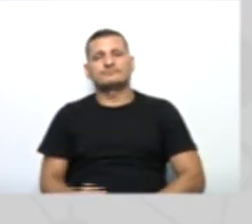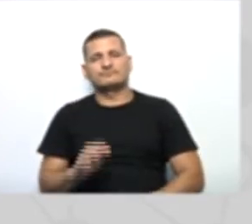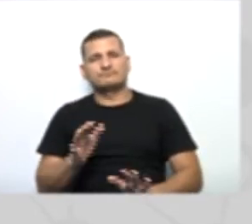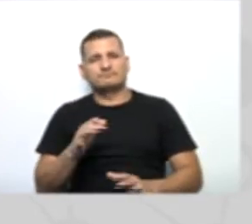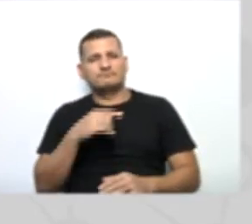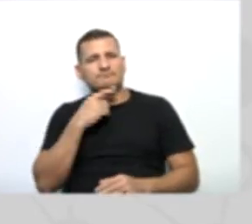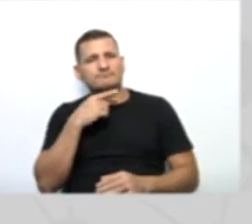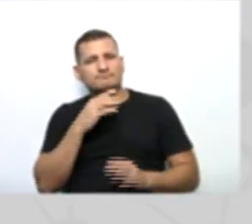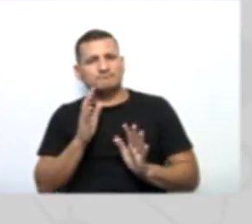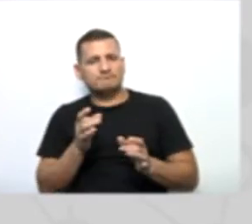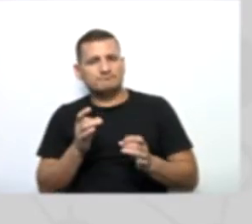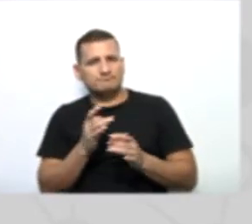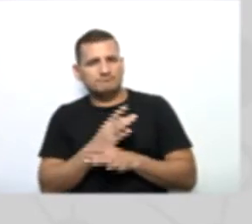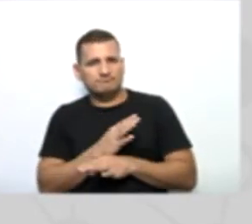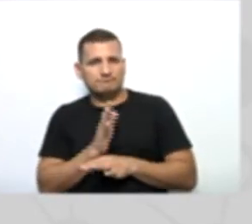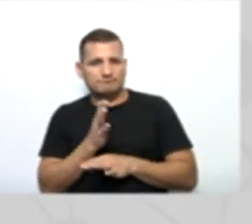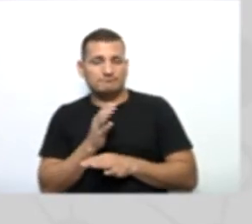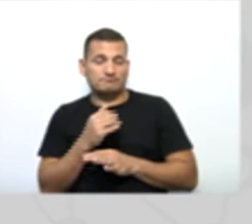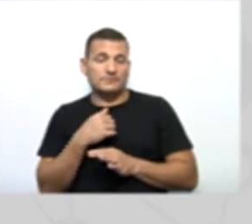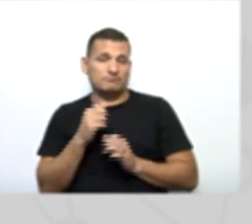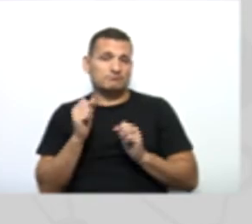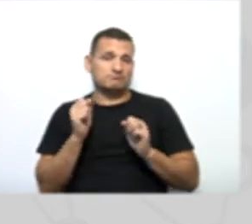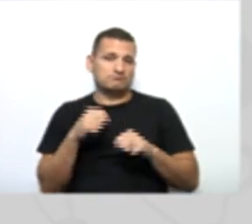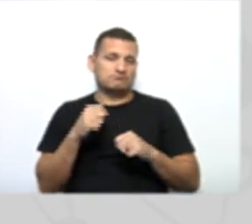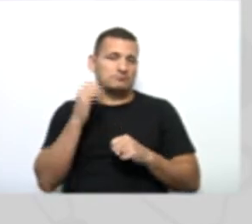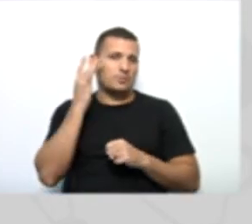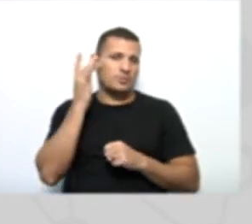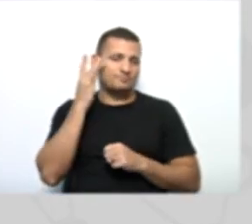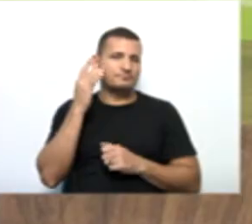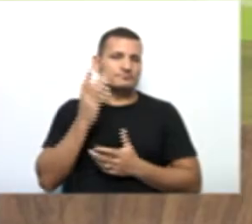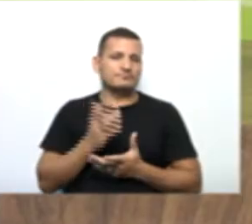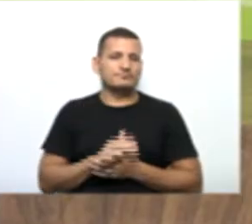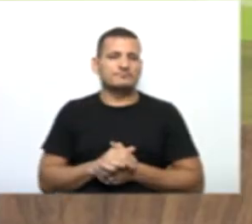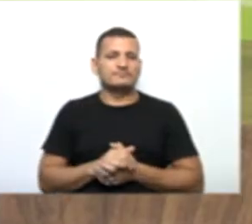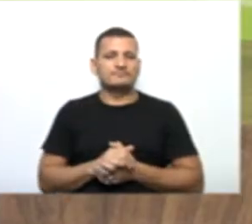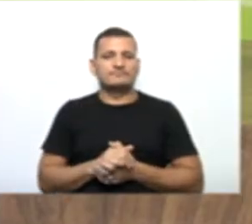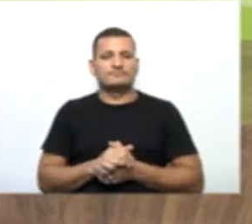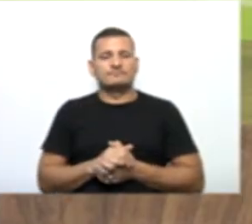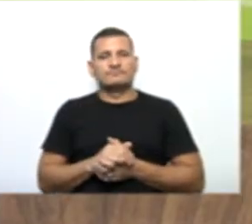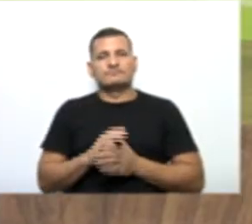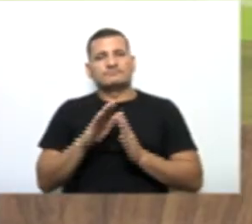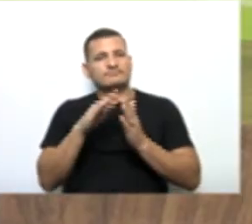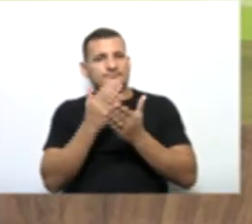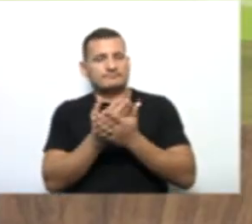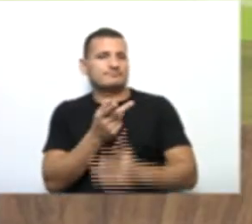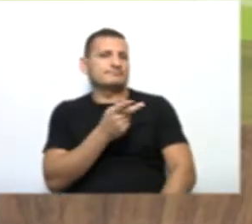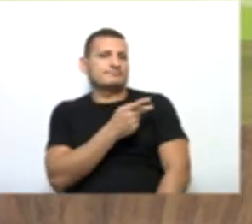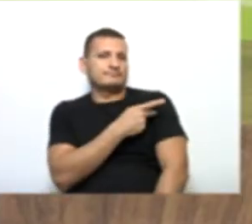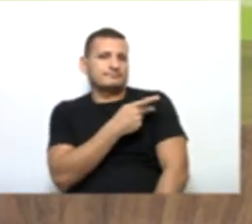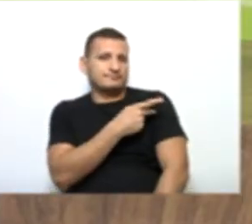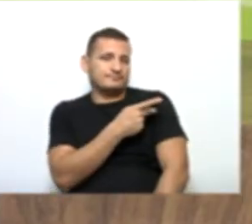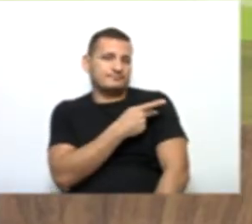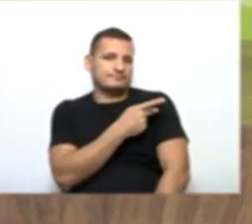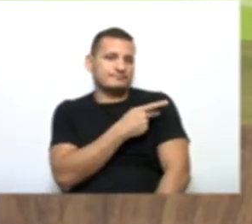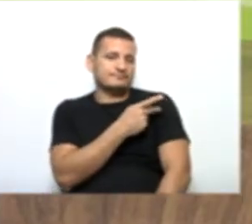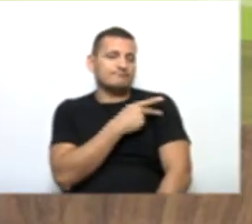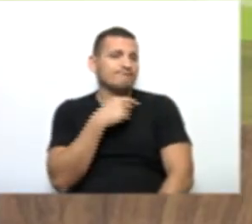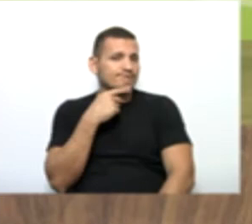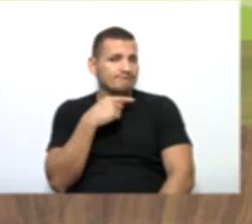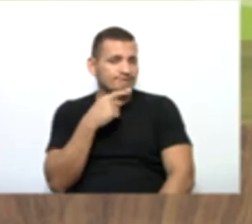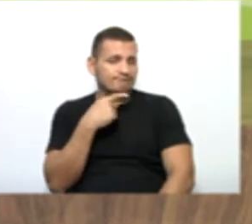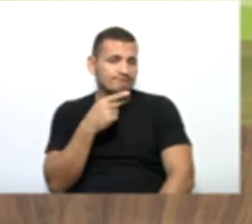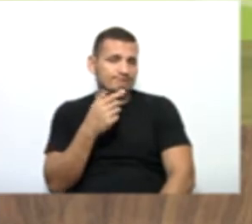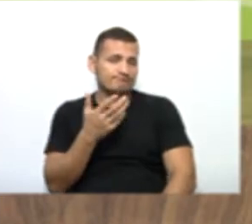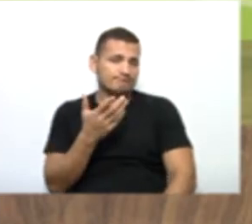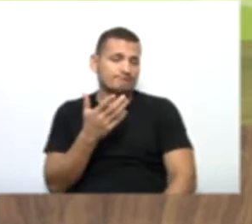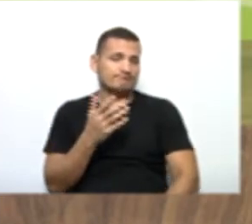será, professor Alberto? Acredito que sim. Tenho certeza aí que o pessoal da escola Vilhena que estava com essa dúvida deve ter sanado.